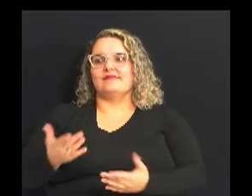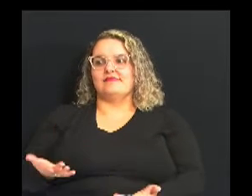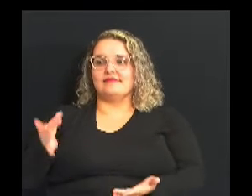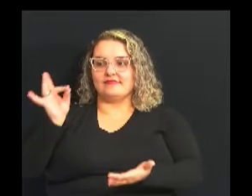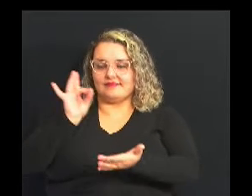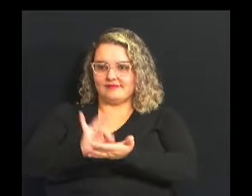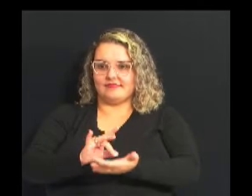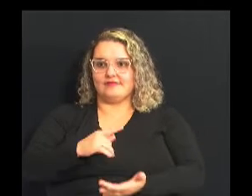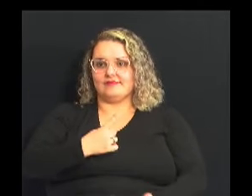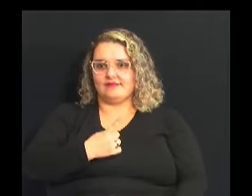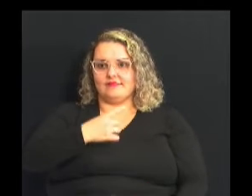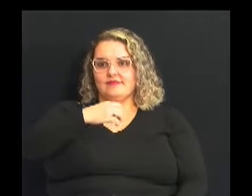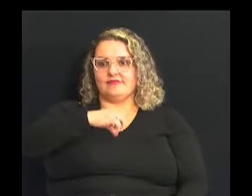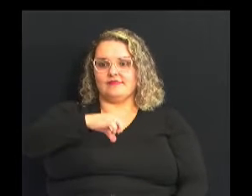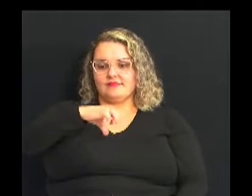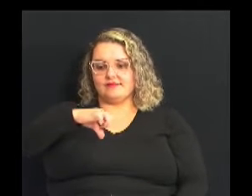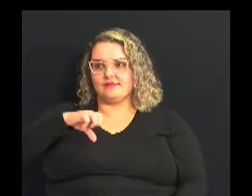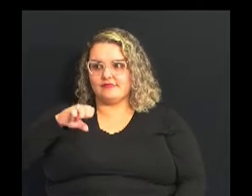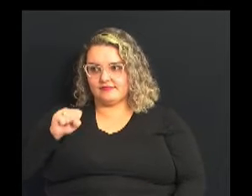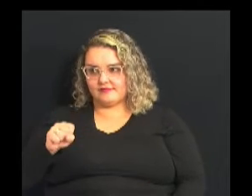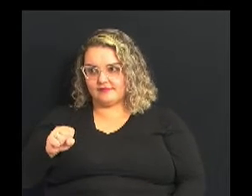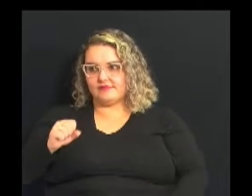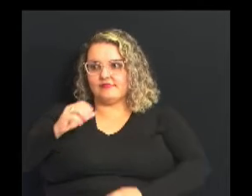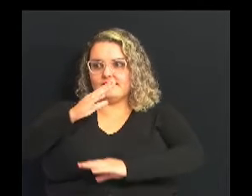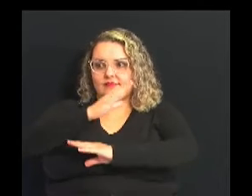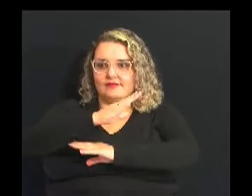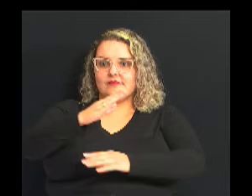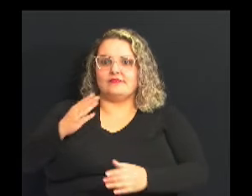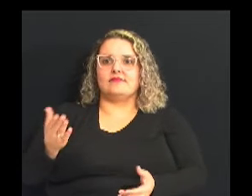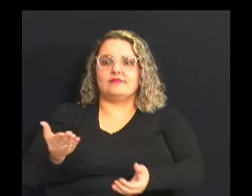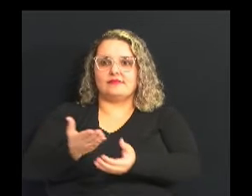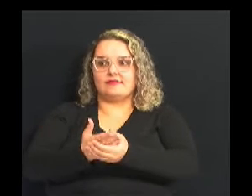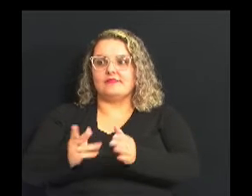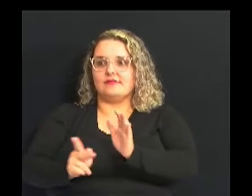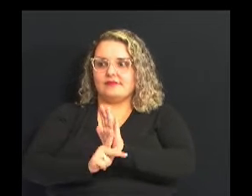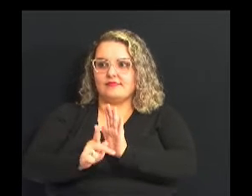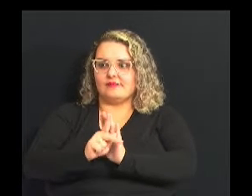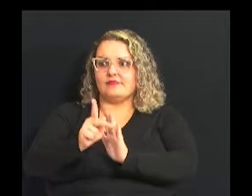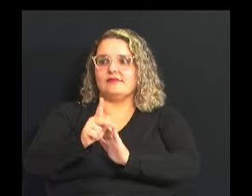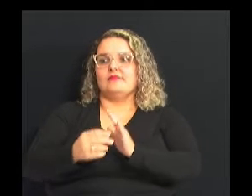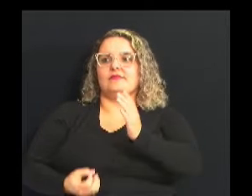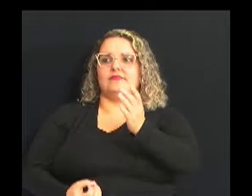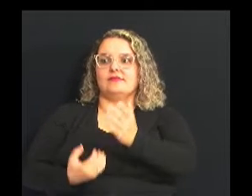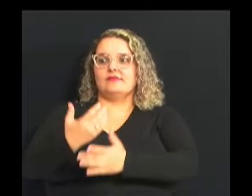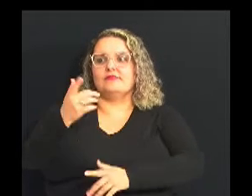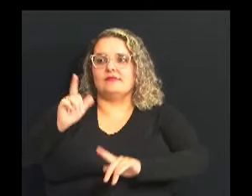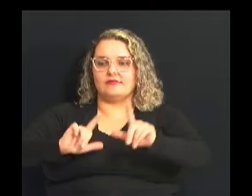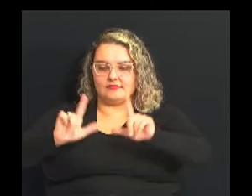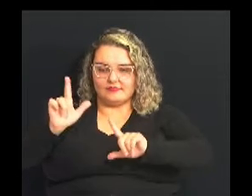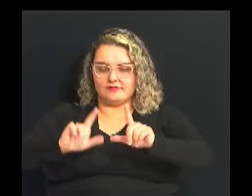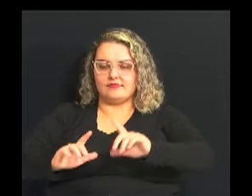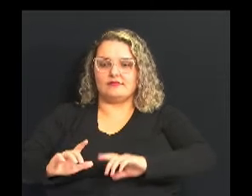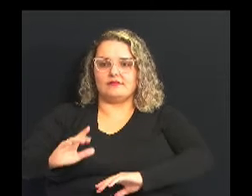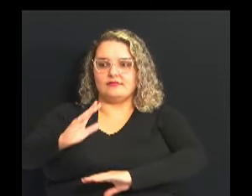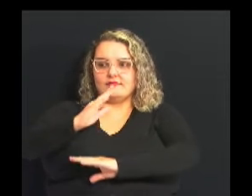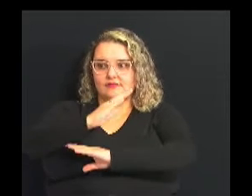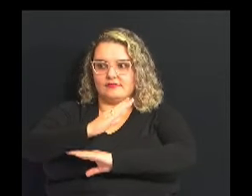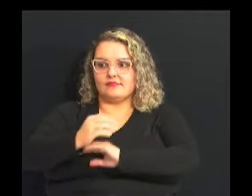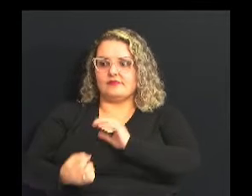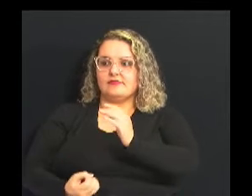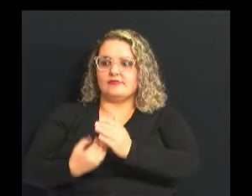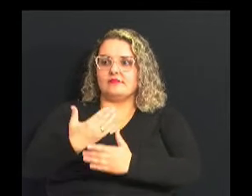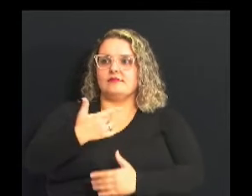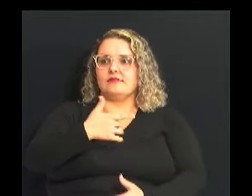desde 98 a Câmara já ter protocolado um projeto dizendo da criação da TV Câmara, a ideia ela surge em